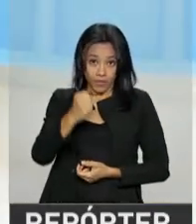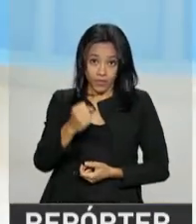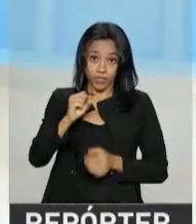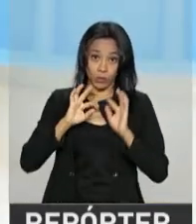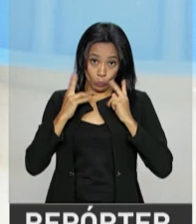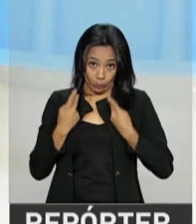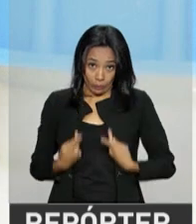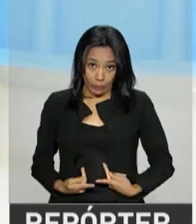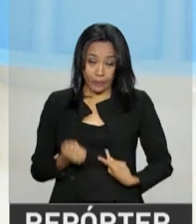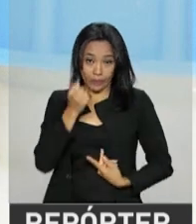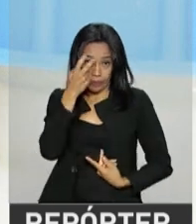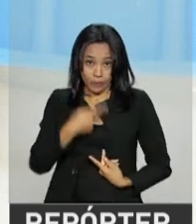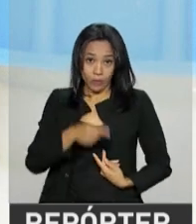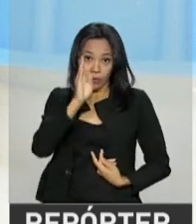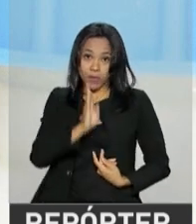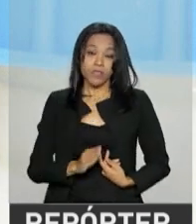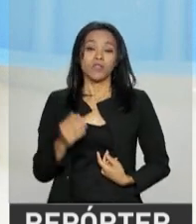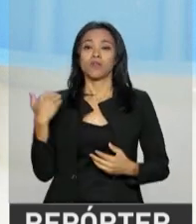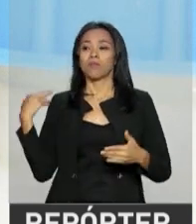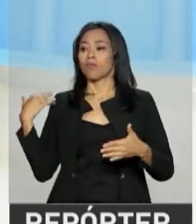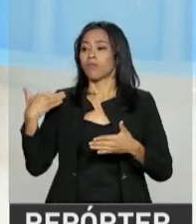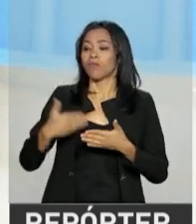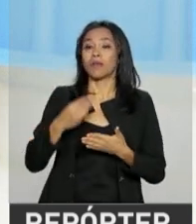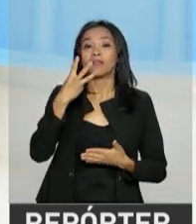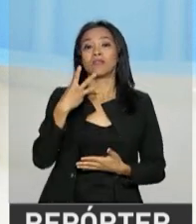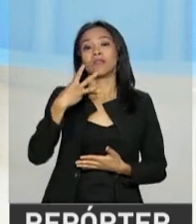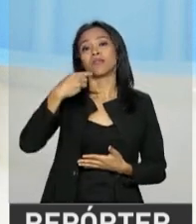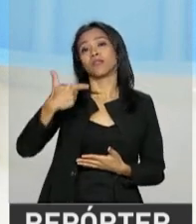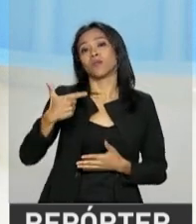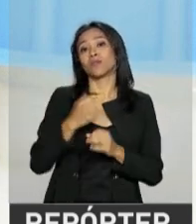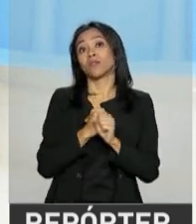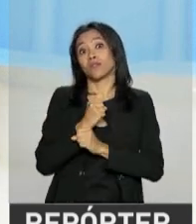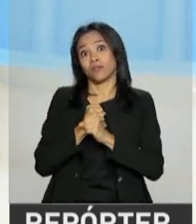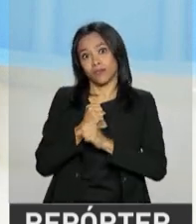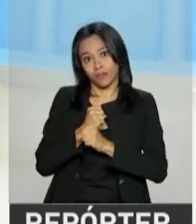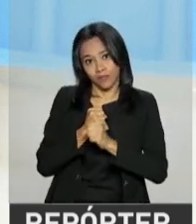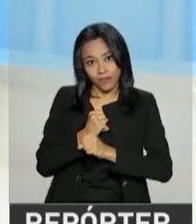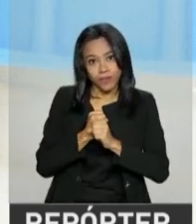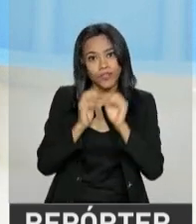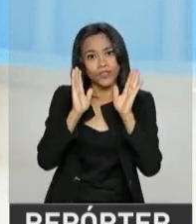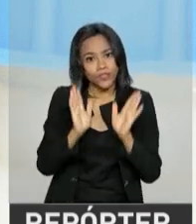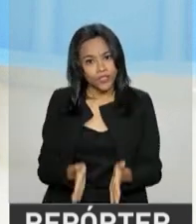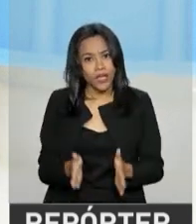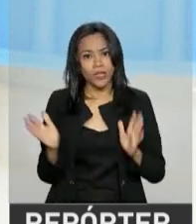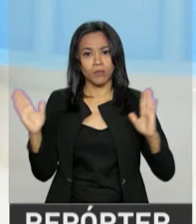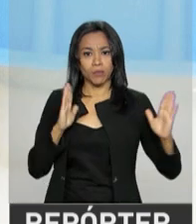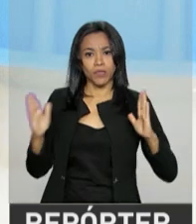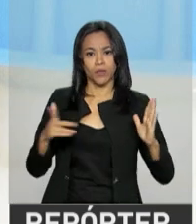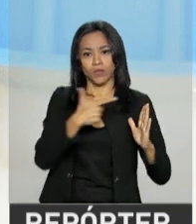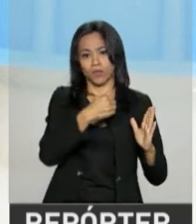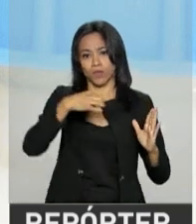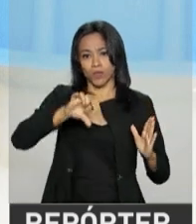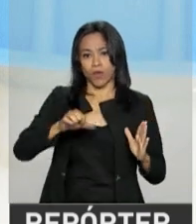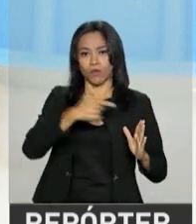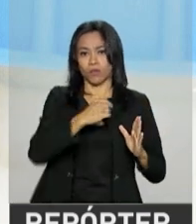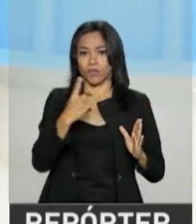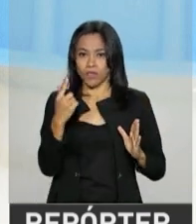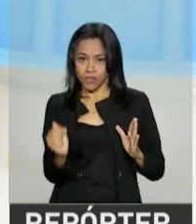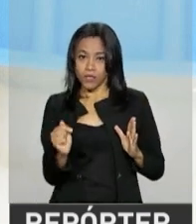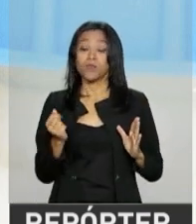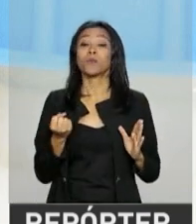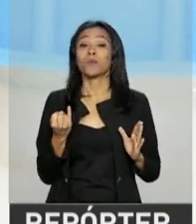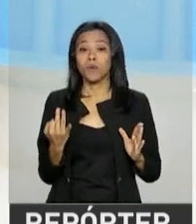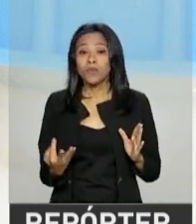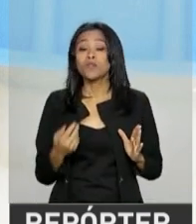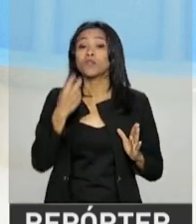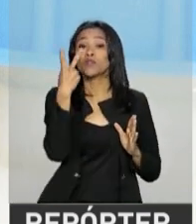Brasil, desenvolvida há 32 anos pelo Ministério da Saúde, já atendeu entre 2009 e 2017 cerca de